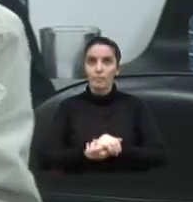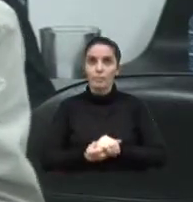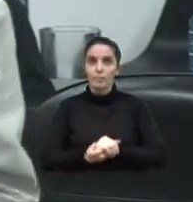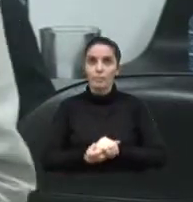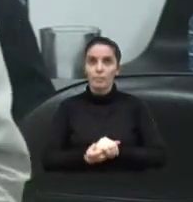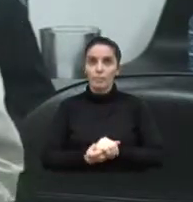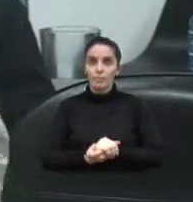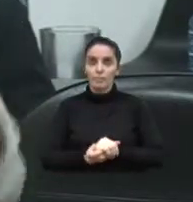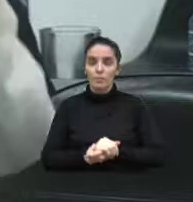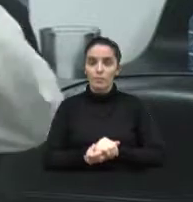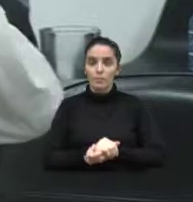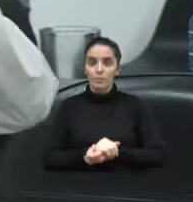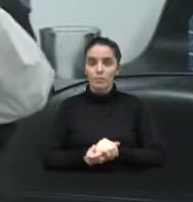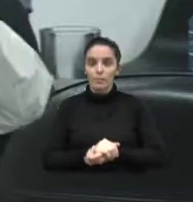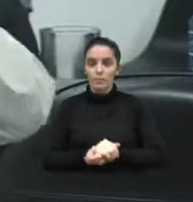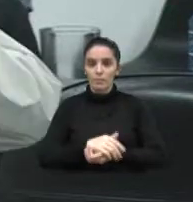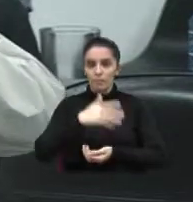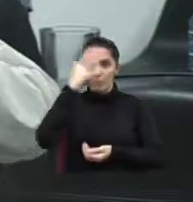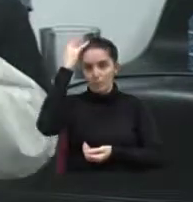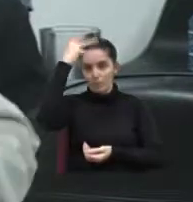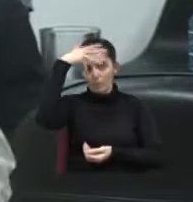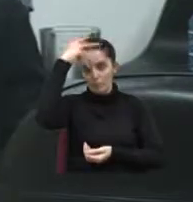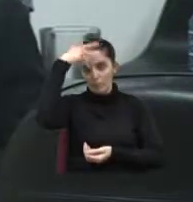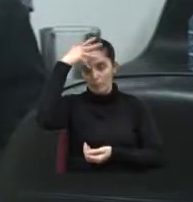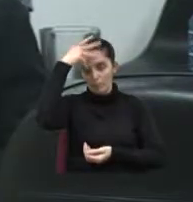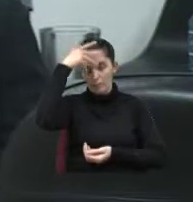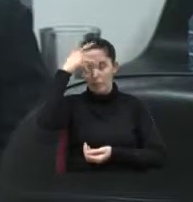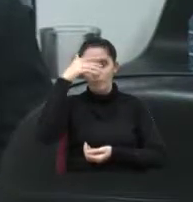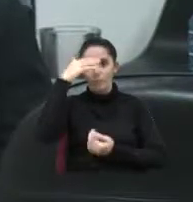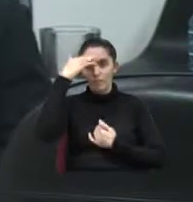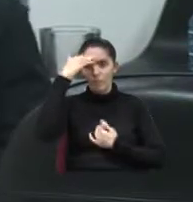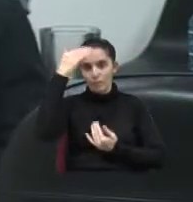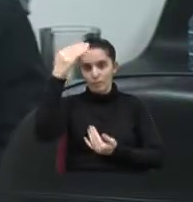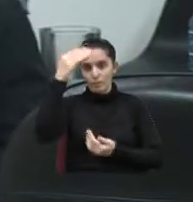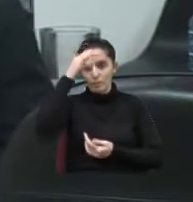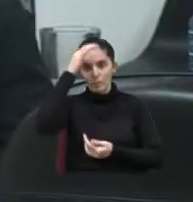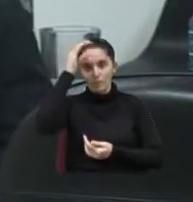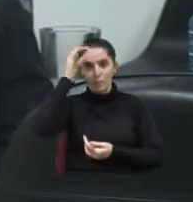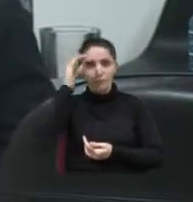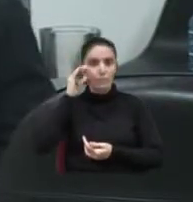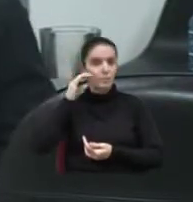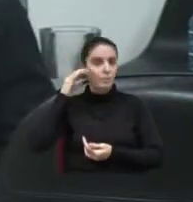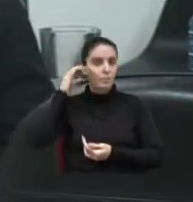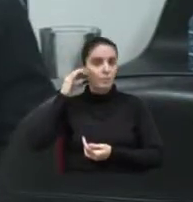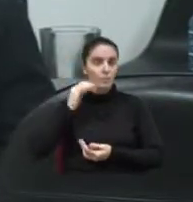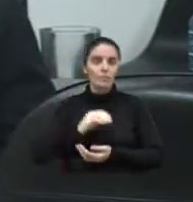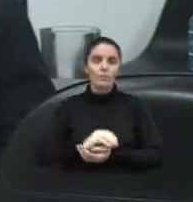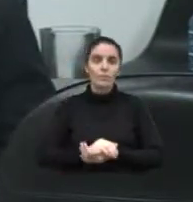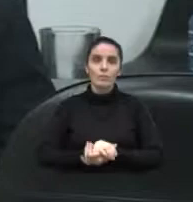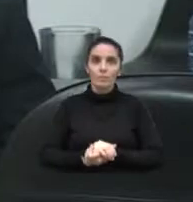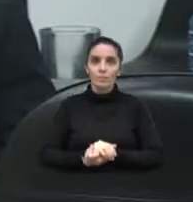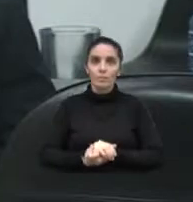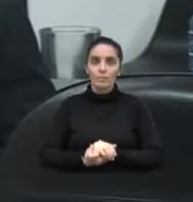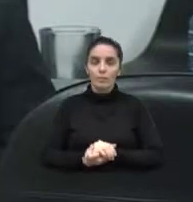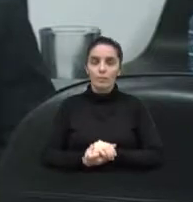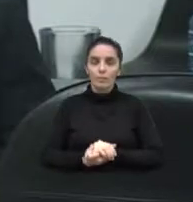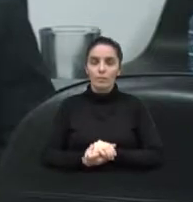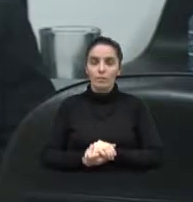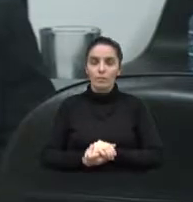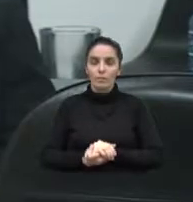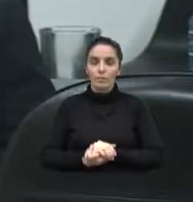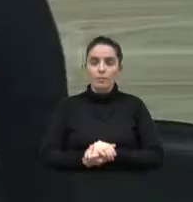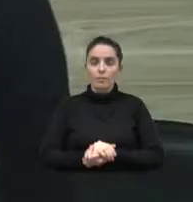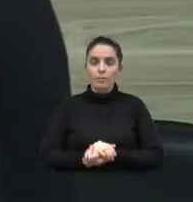Érica. Muito obrigada, vereadora Carolina, pelo aparte. Aqui levanto em nome da Comissão